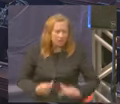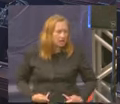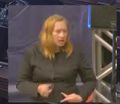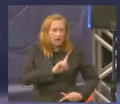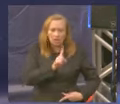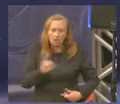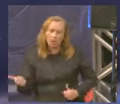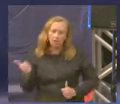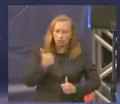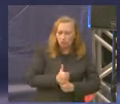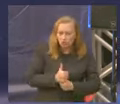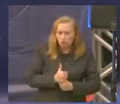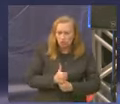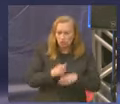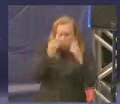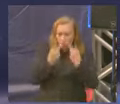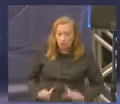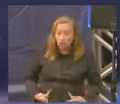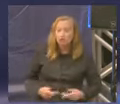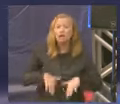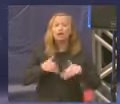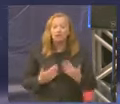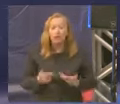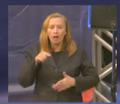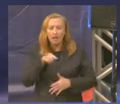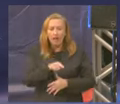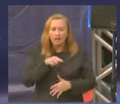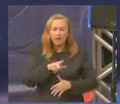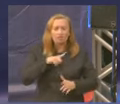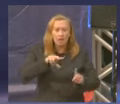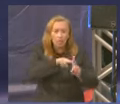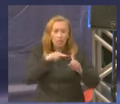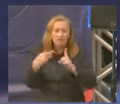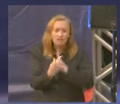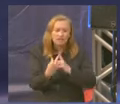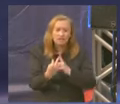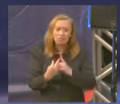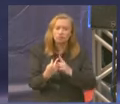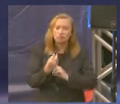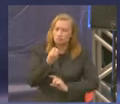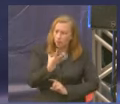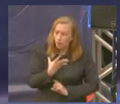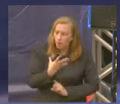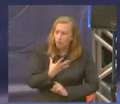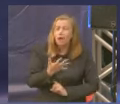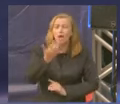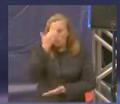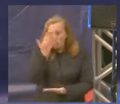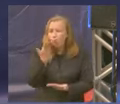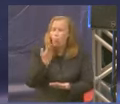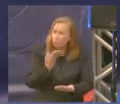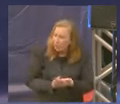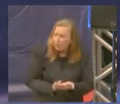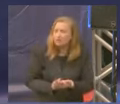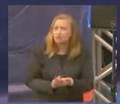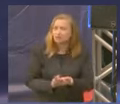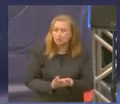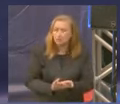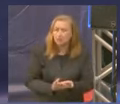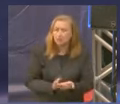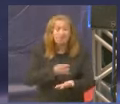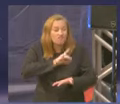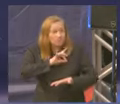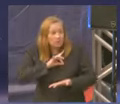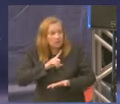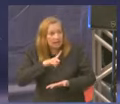substituir o trabalho humano. E aqui, no caso, eu tenho uma visão otimista. Eu acredito que